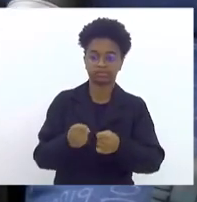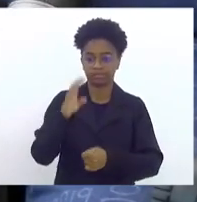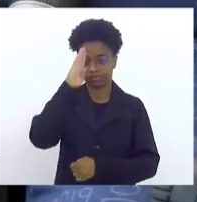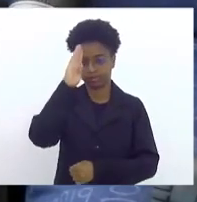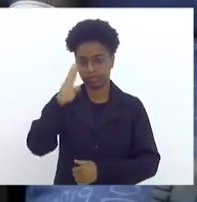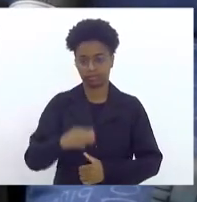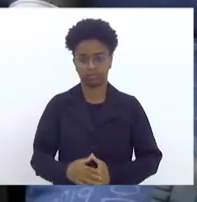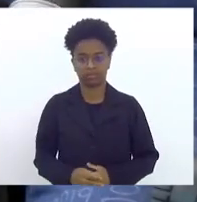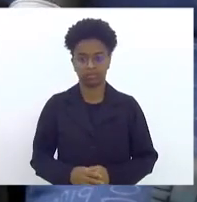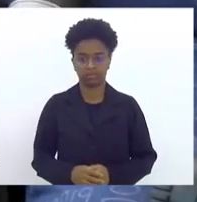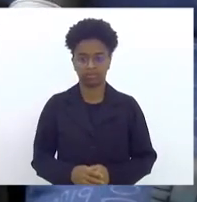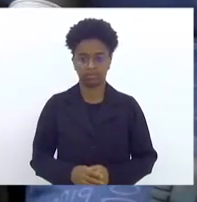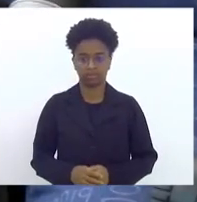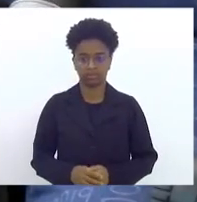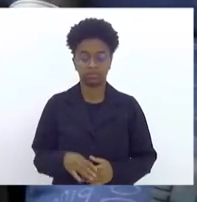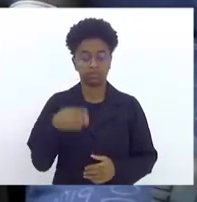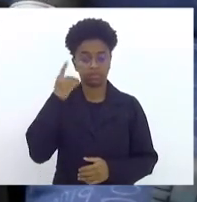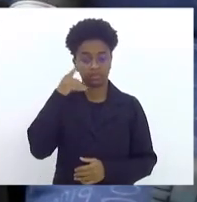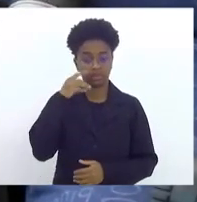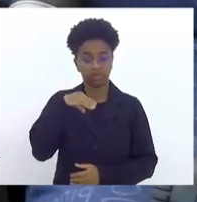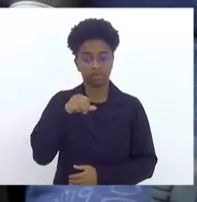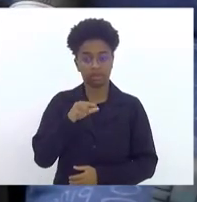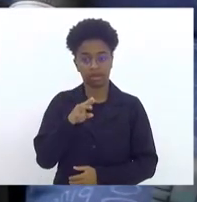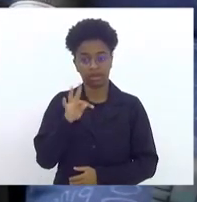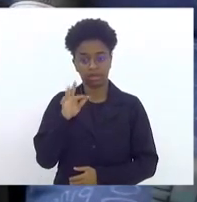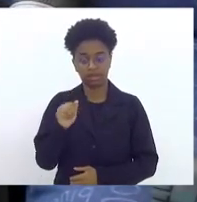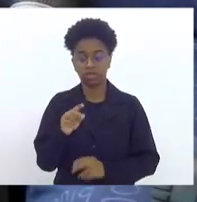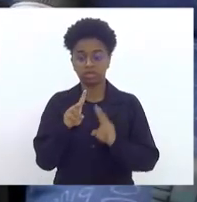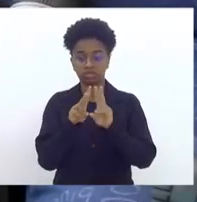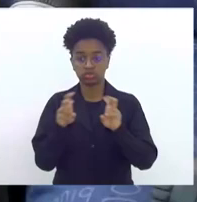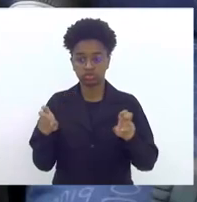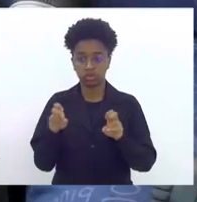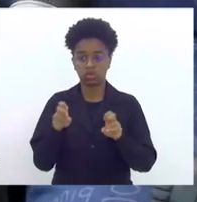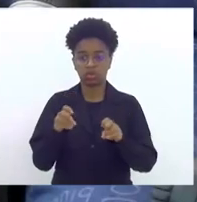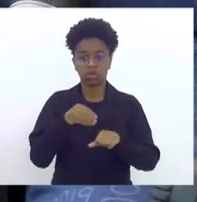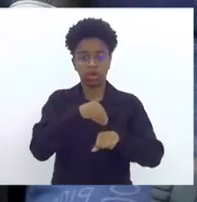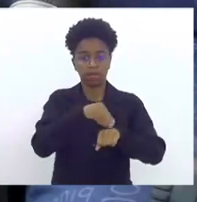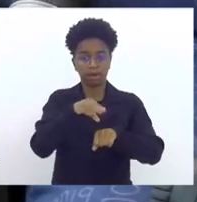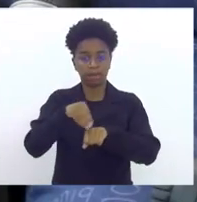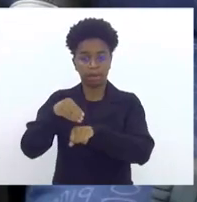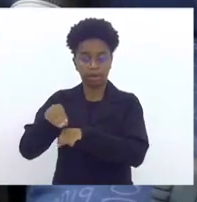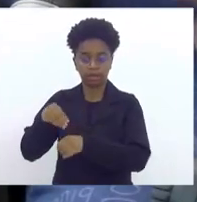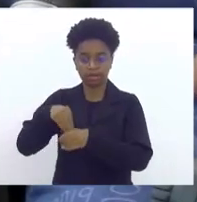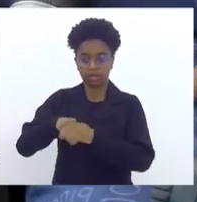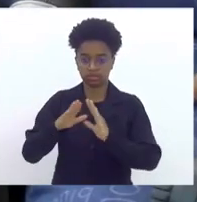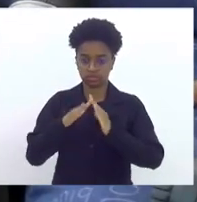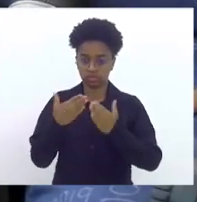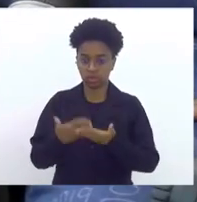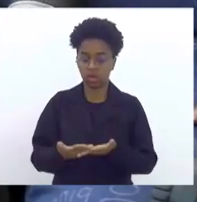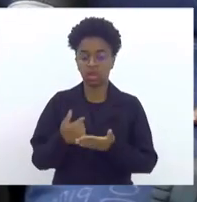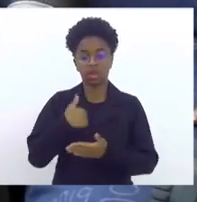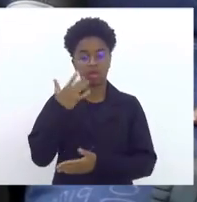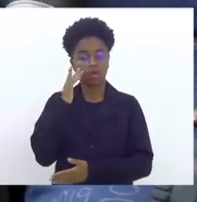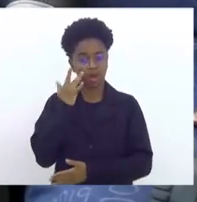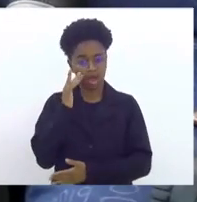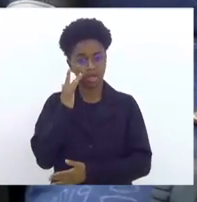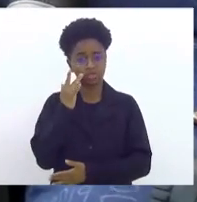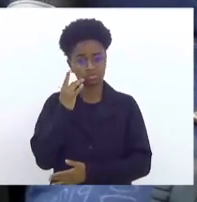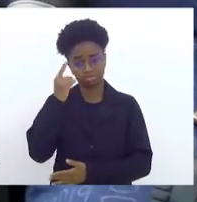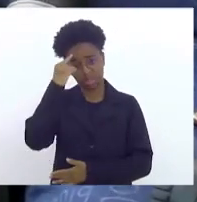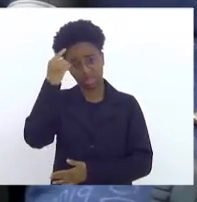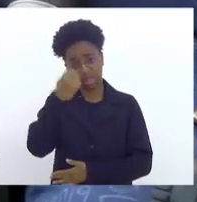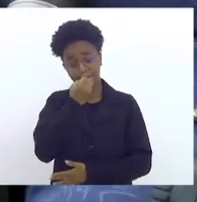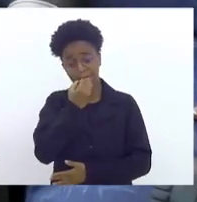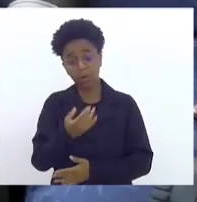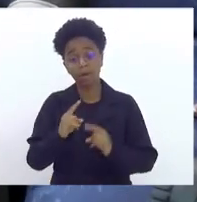né deputada Marta Rocha conta a notificação corporações das escolas né Eu acho que é uma boa ideia